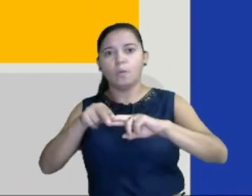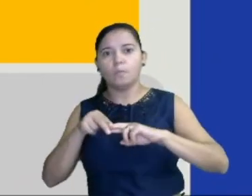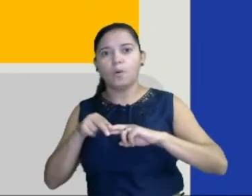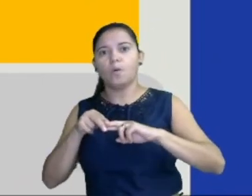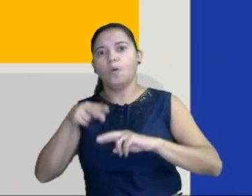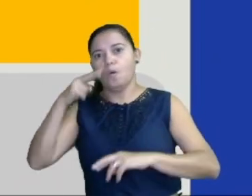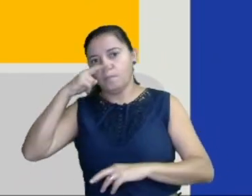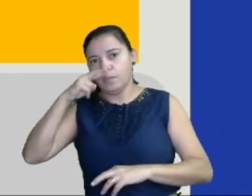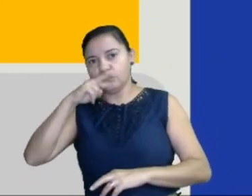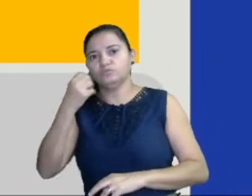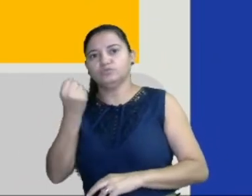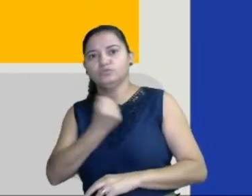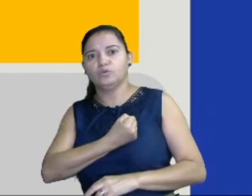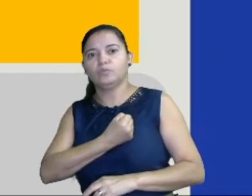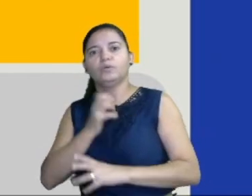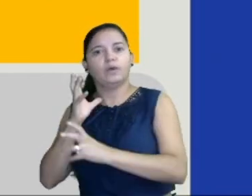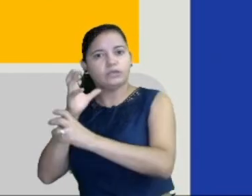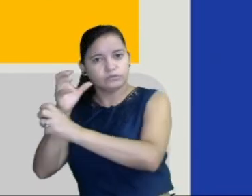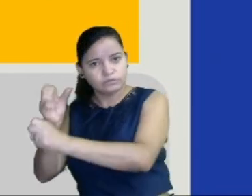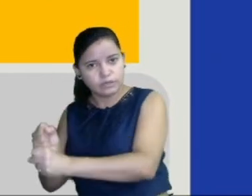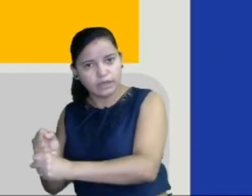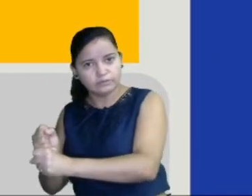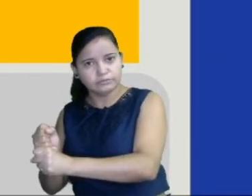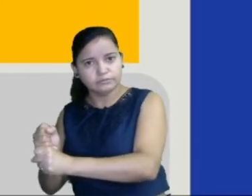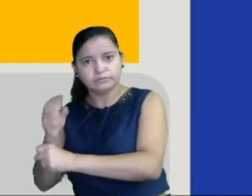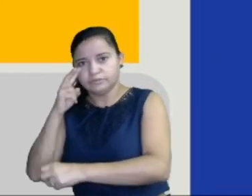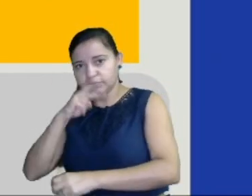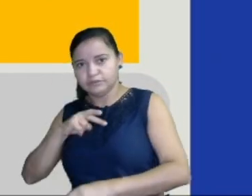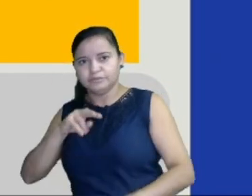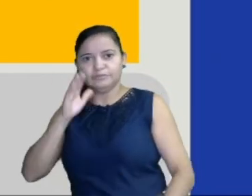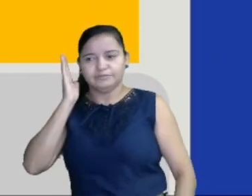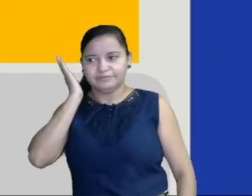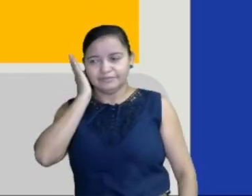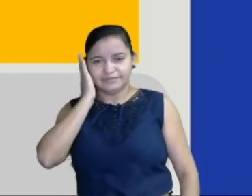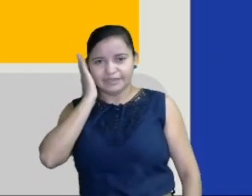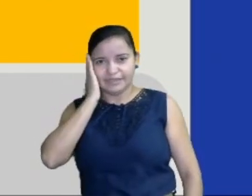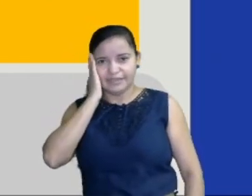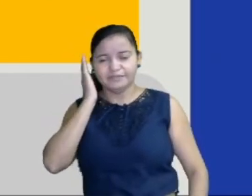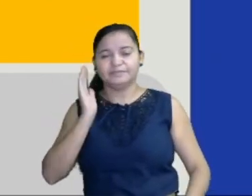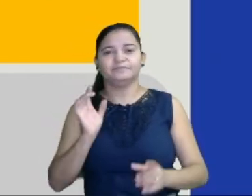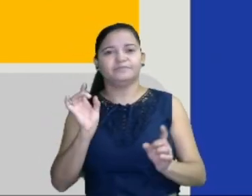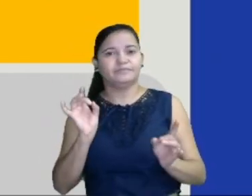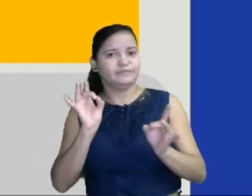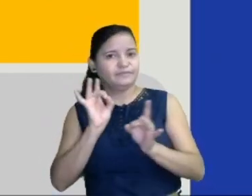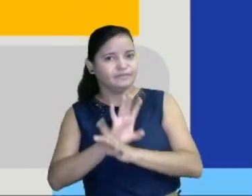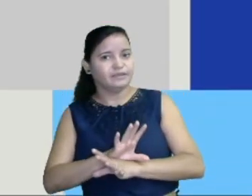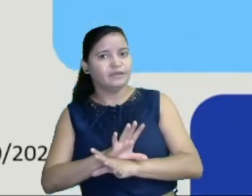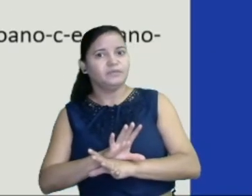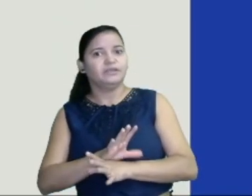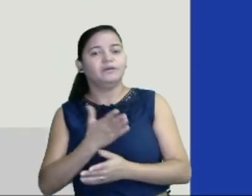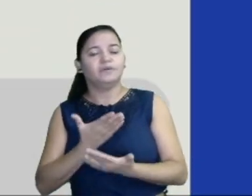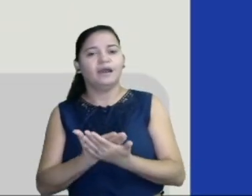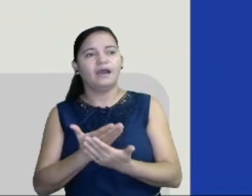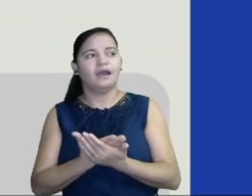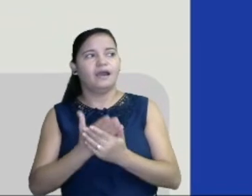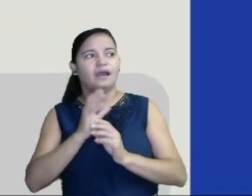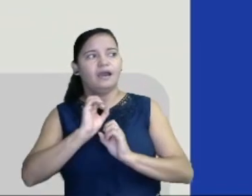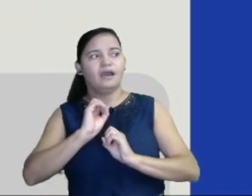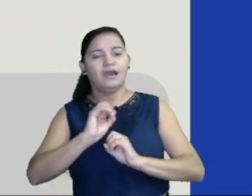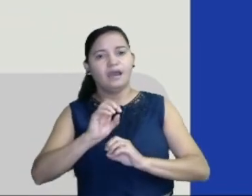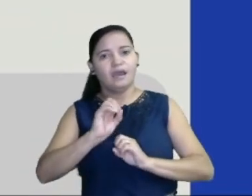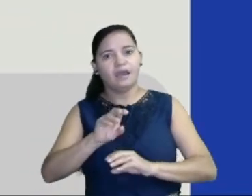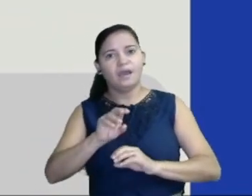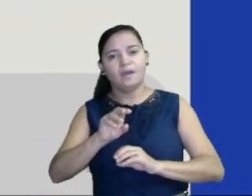x esse mesmo beleza deu para entender chegamos então ao final da nossa